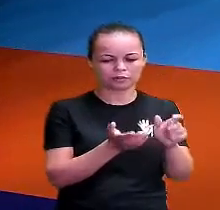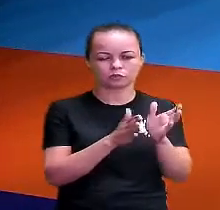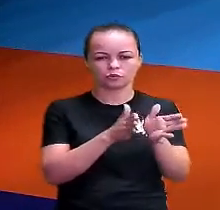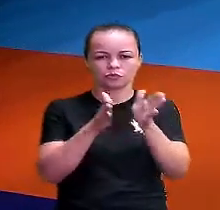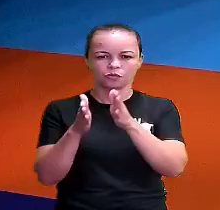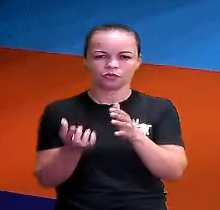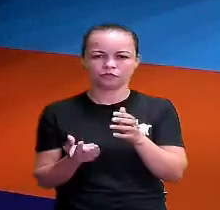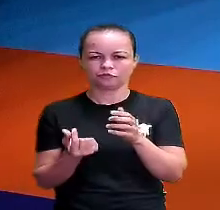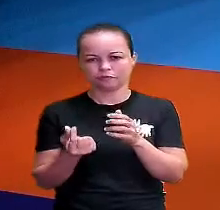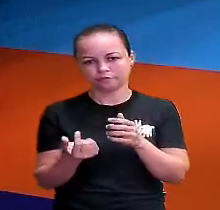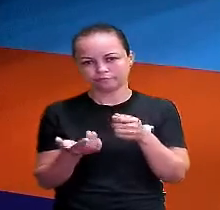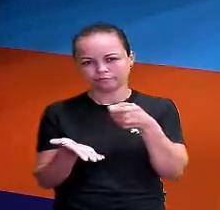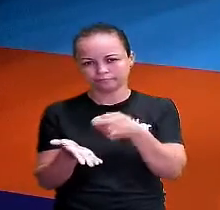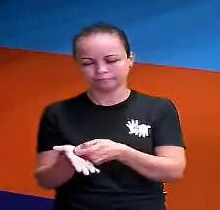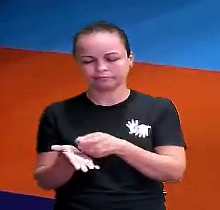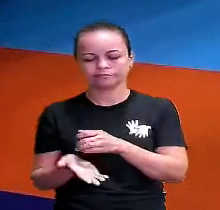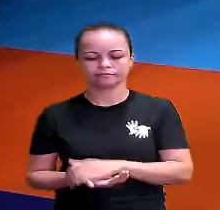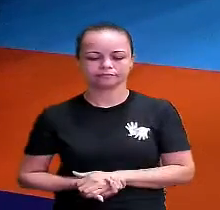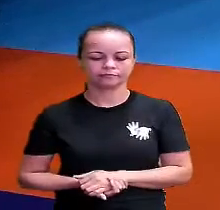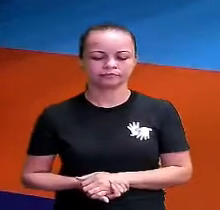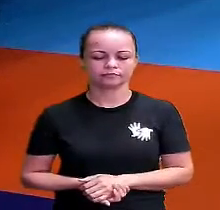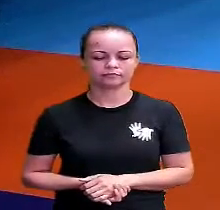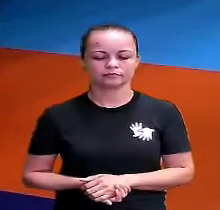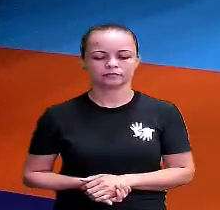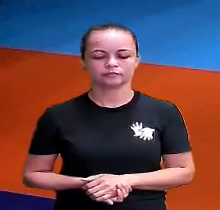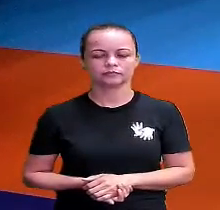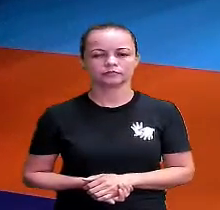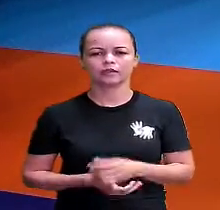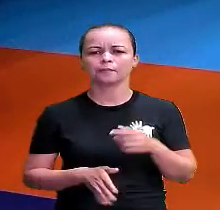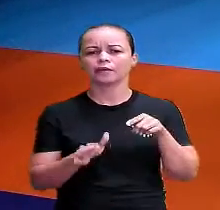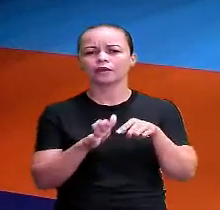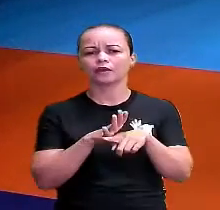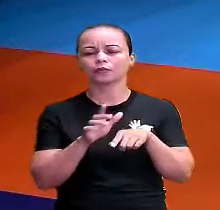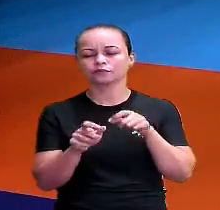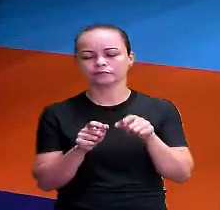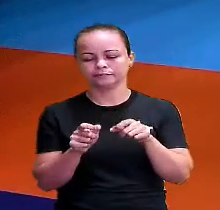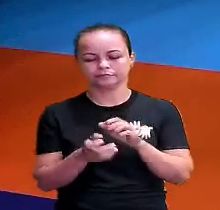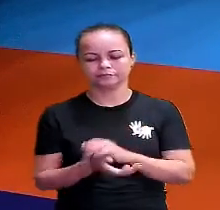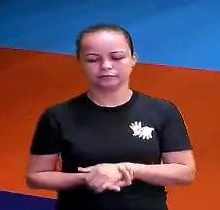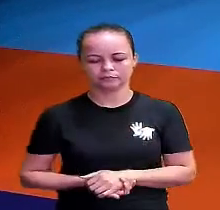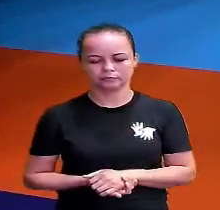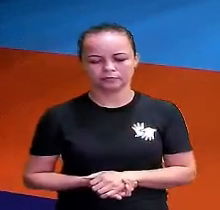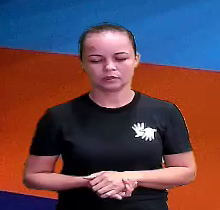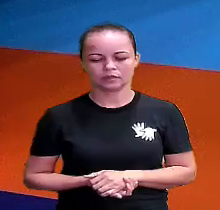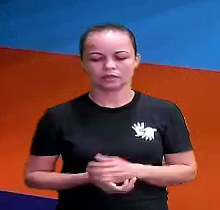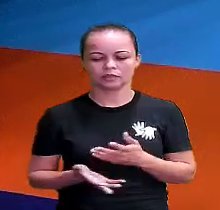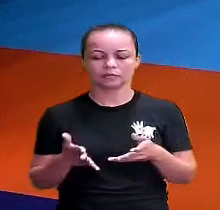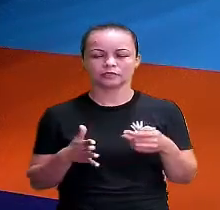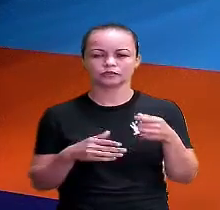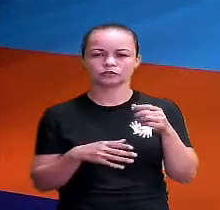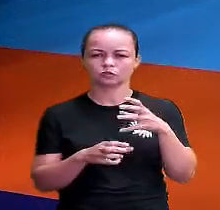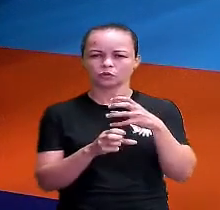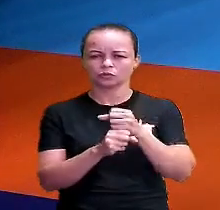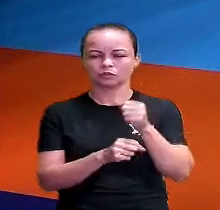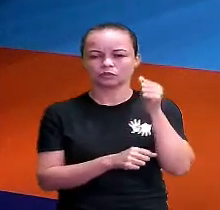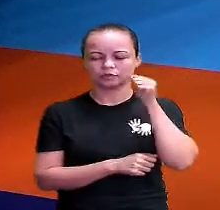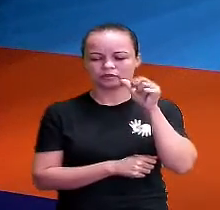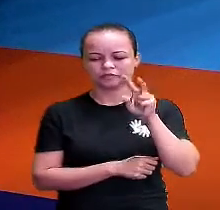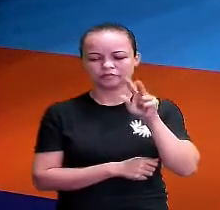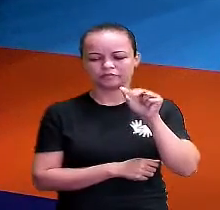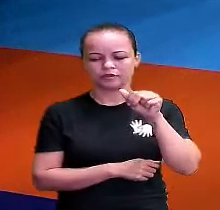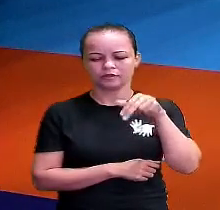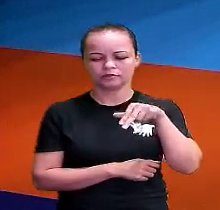tá certo? A perguntinha é a seguinte: qual é a despesa total de Vânia,